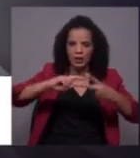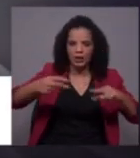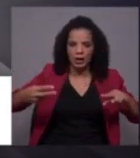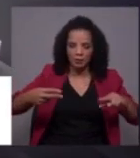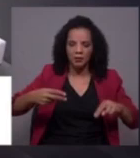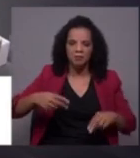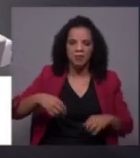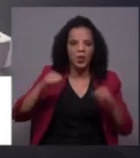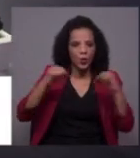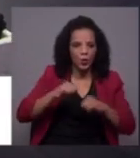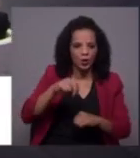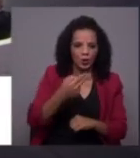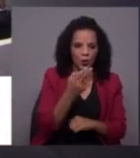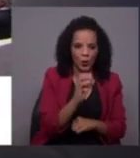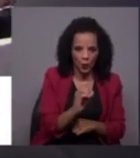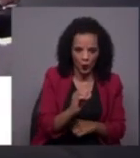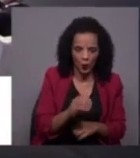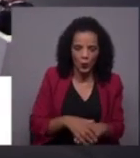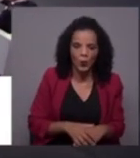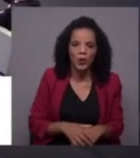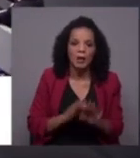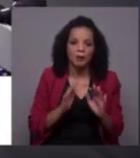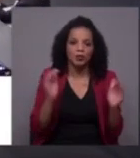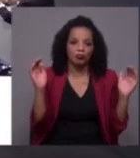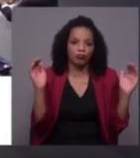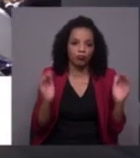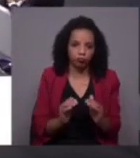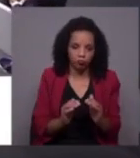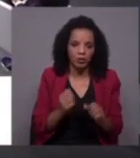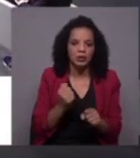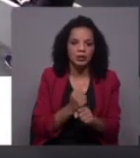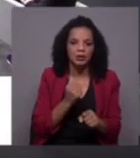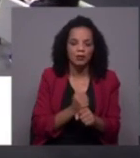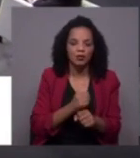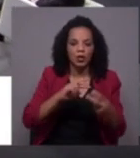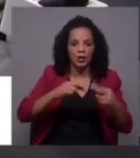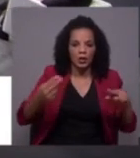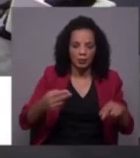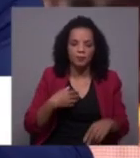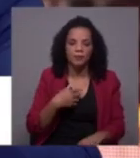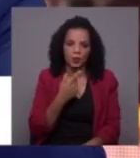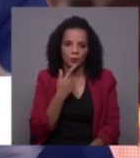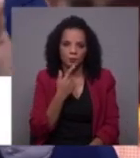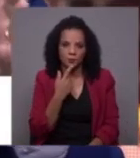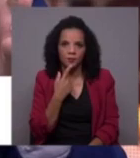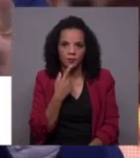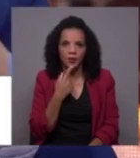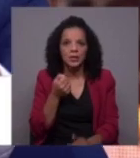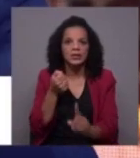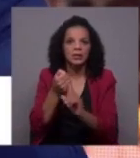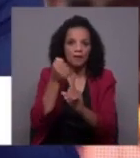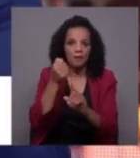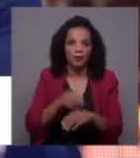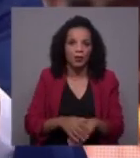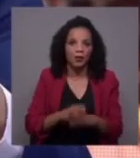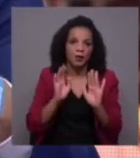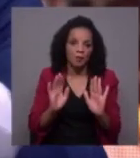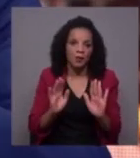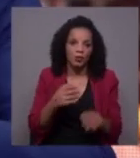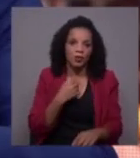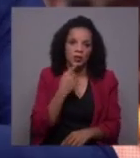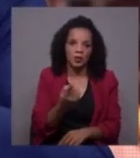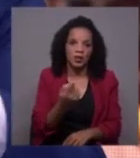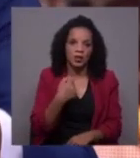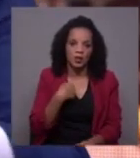com o Nuno Graciano nessa António, matéria? É preciso reduzir os serviços da Câmara, é compreendo, isso? Compreendo o seu desafio, mas deixe-me dizer que o